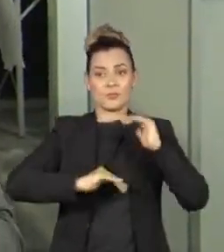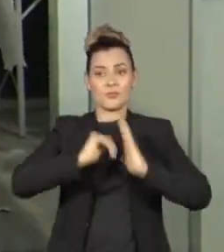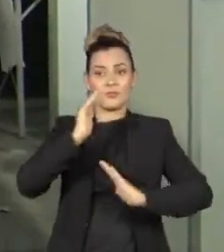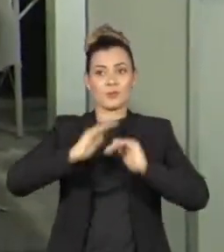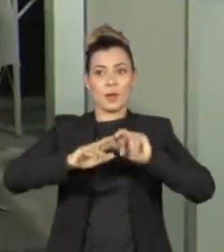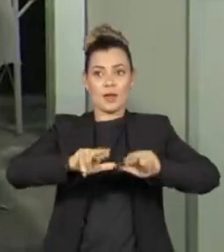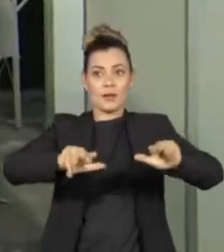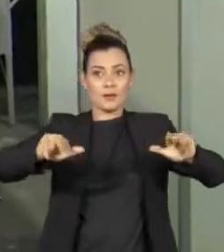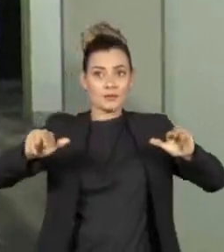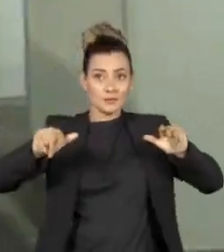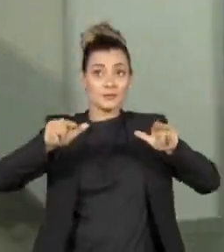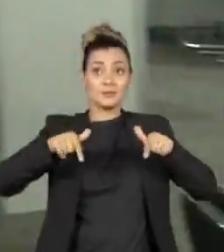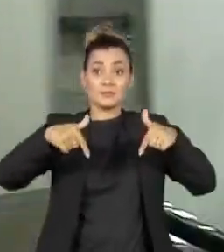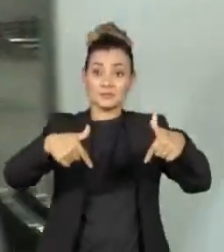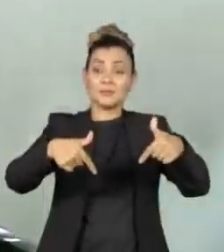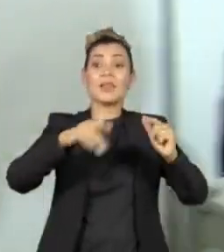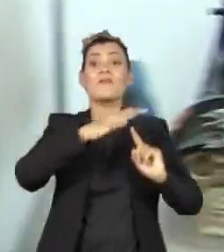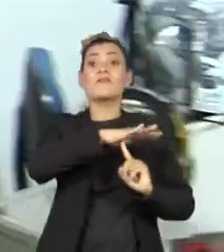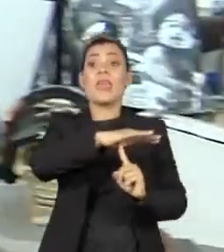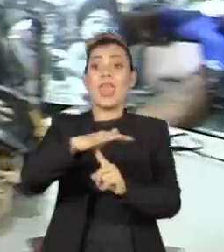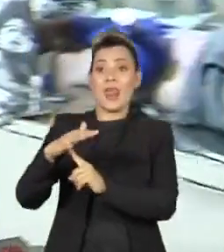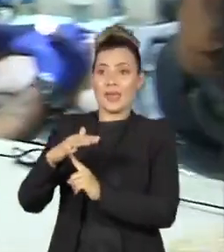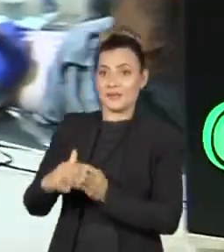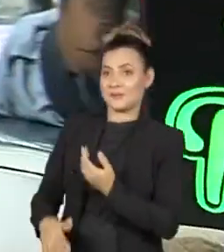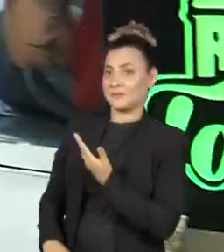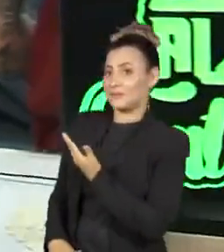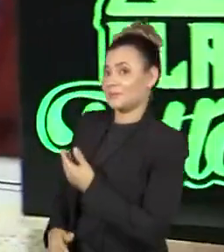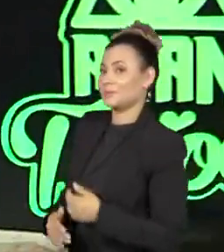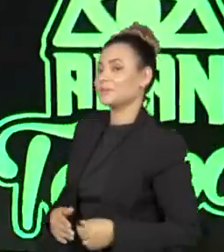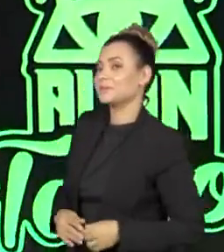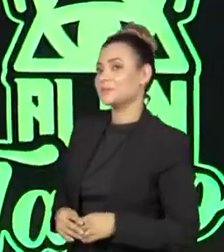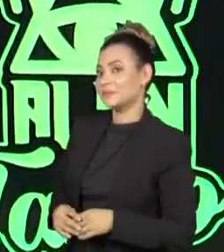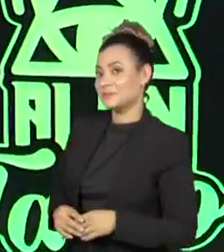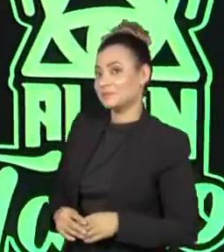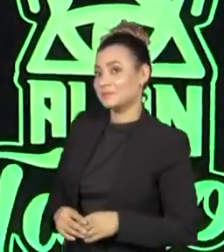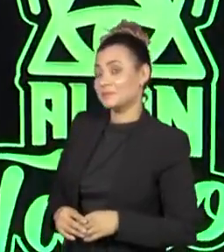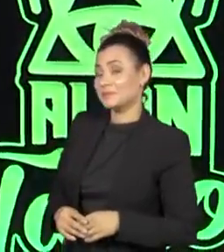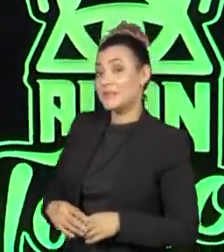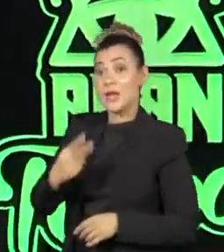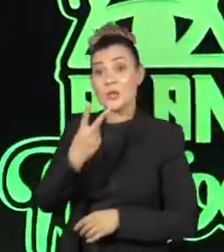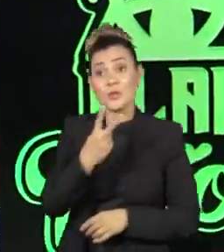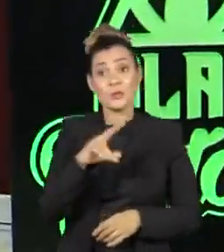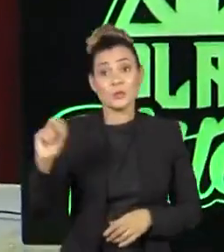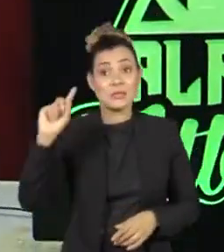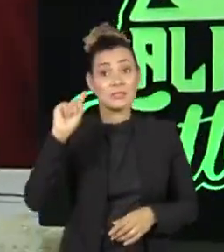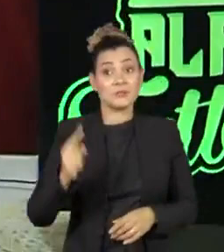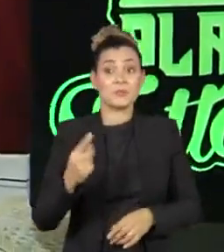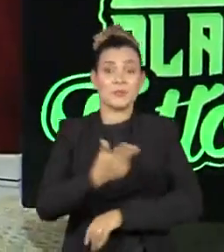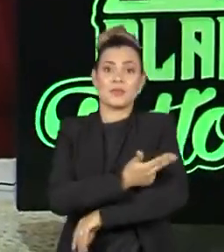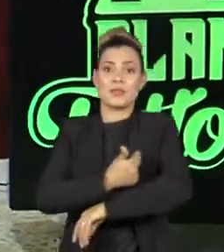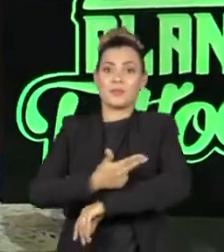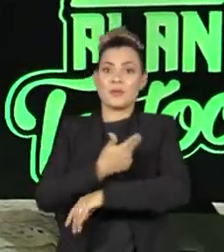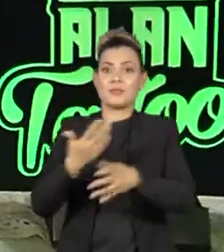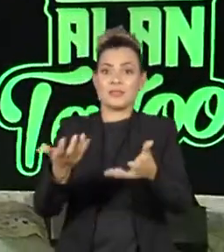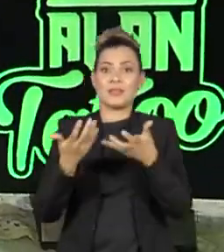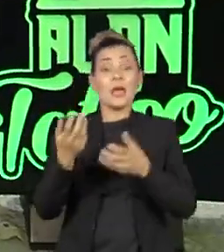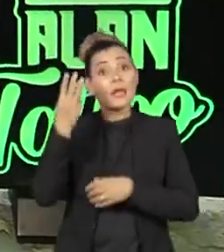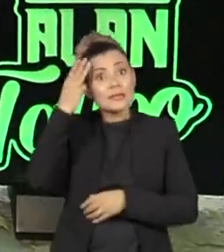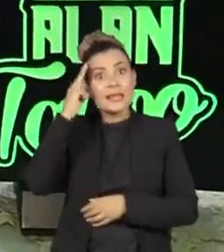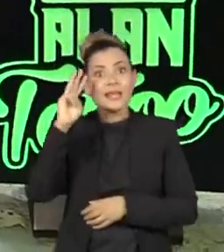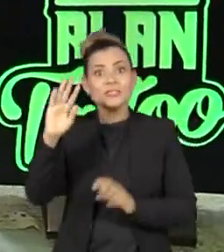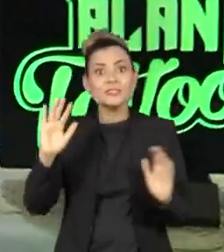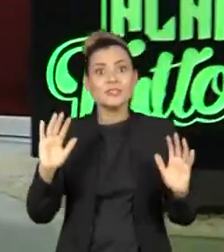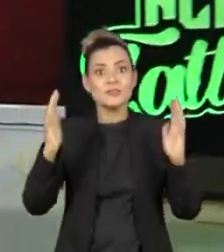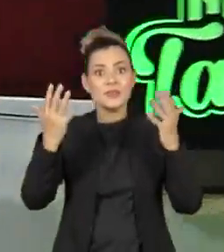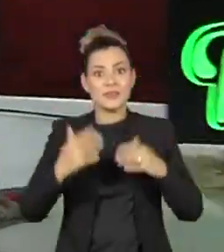profissionais atuando aqui e a meta é de fazer mais quase 200 mil tatuagens em 3 dias de